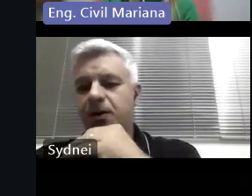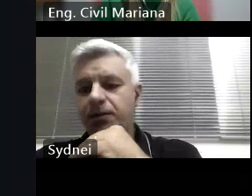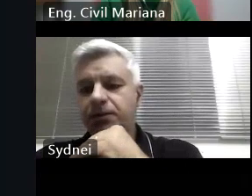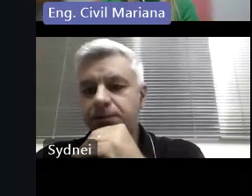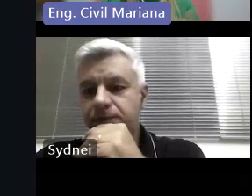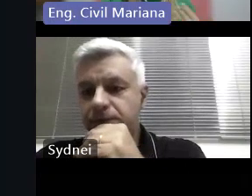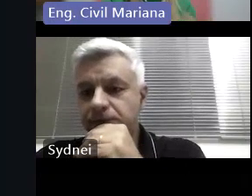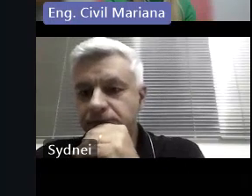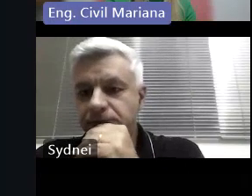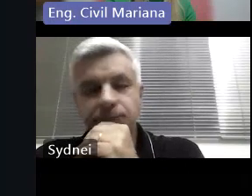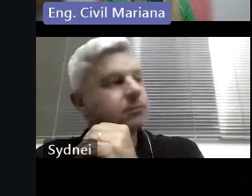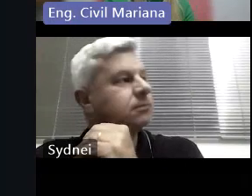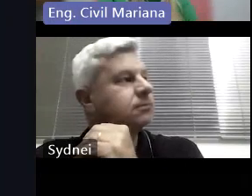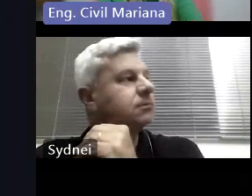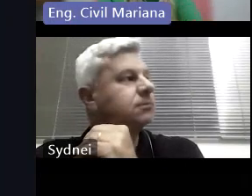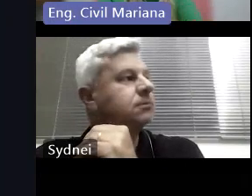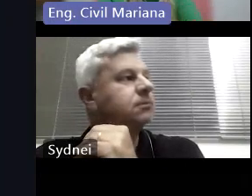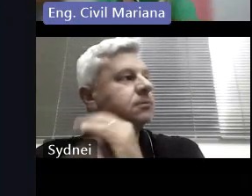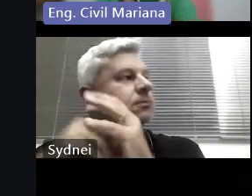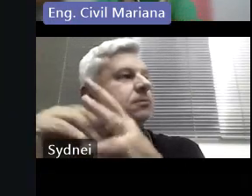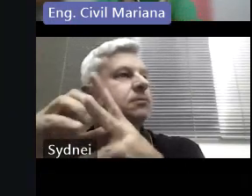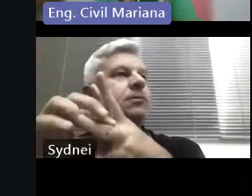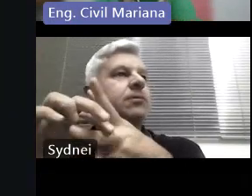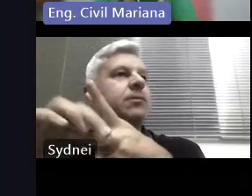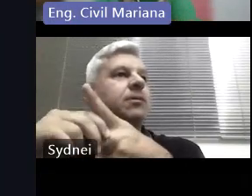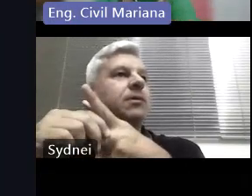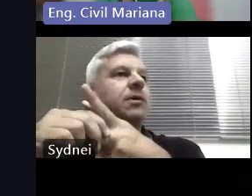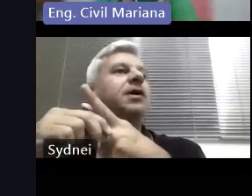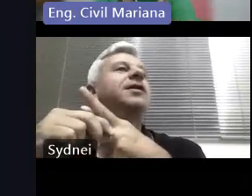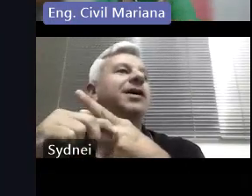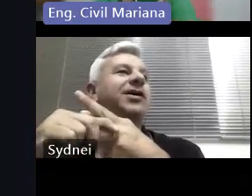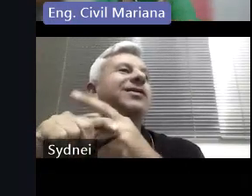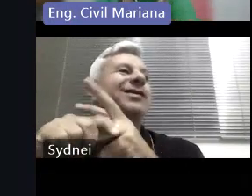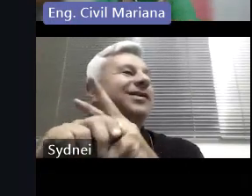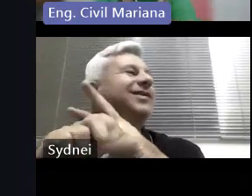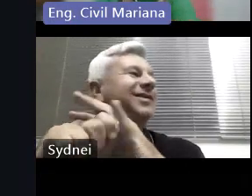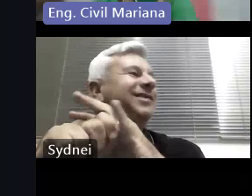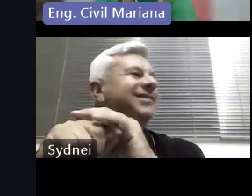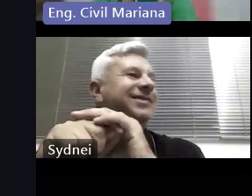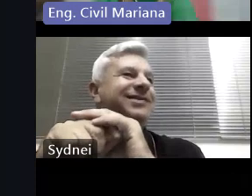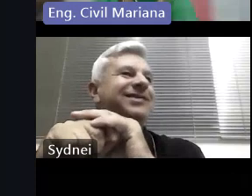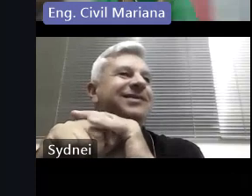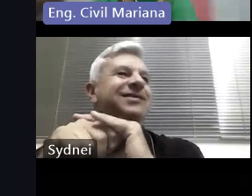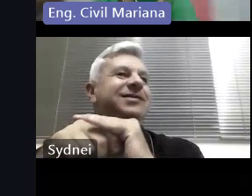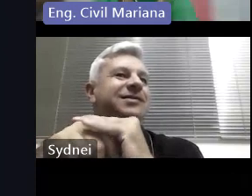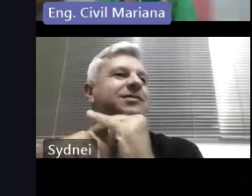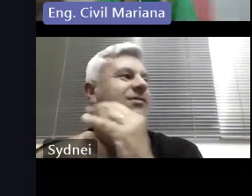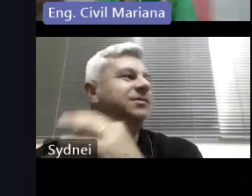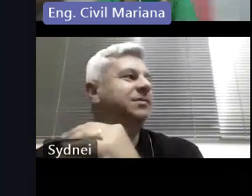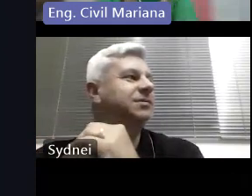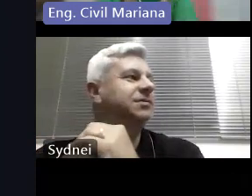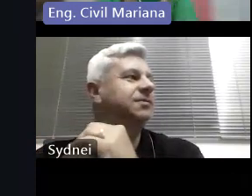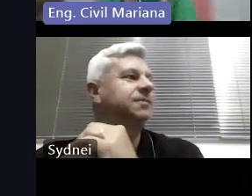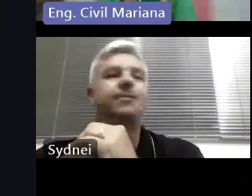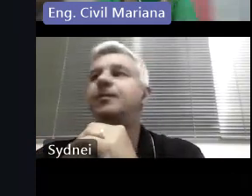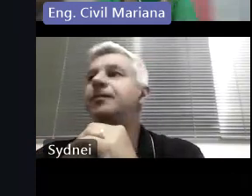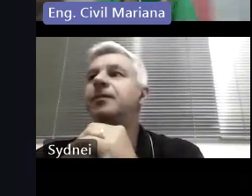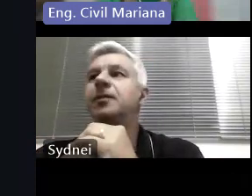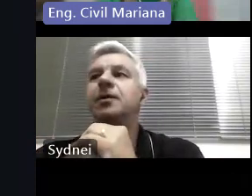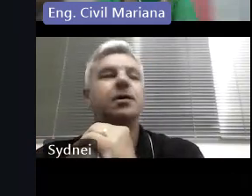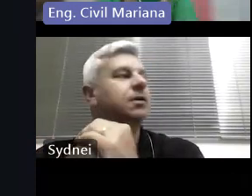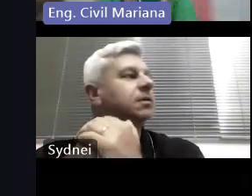apaixonei. Saí de lá já com indicação da própria coordenadora do meu curso para trabalhar numa empresa